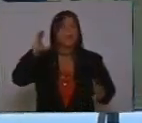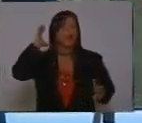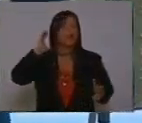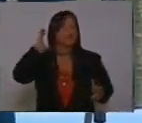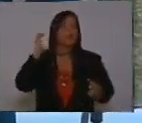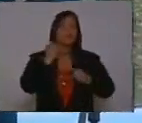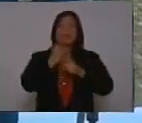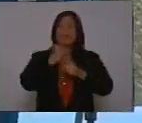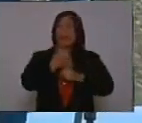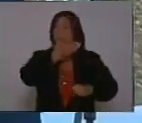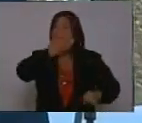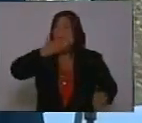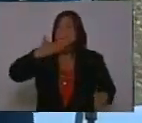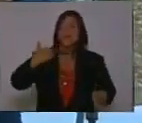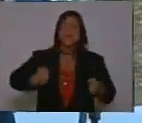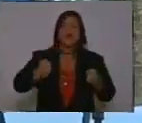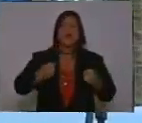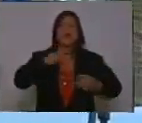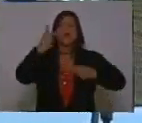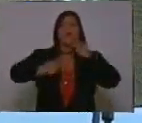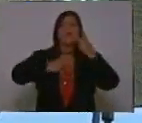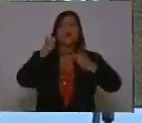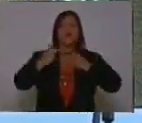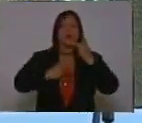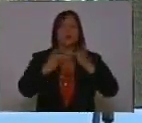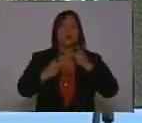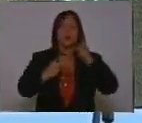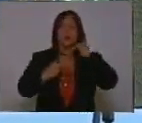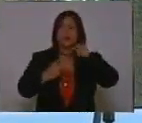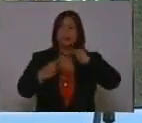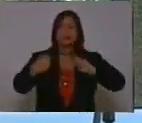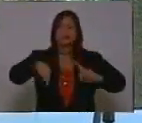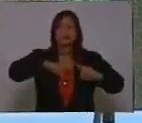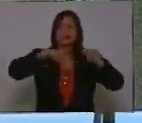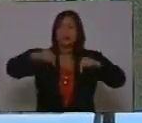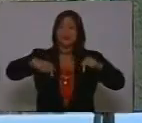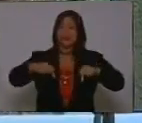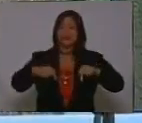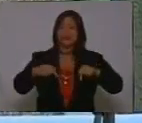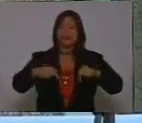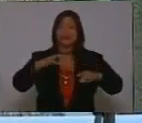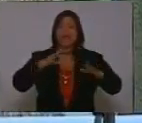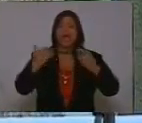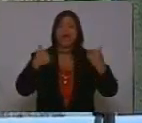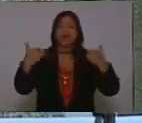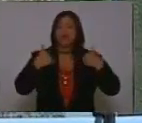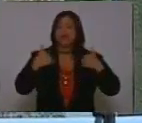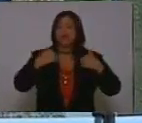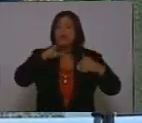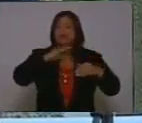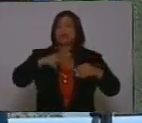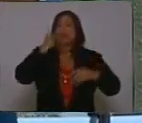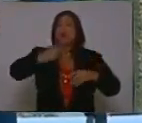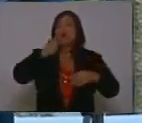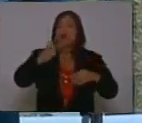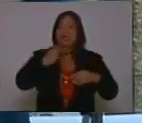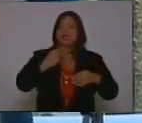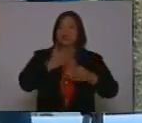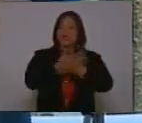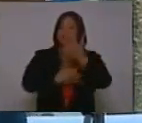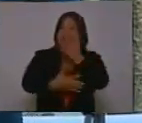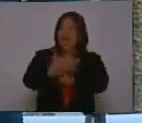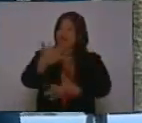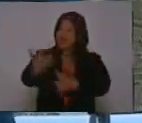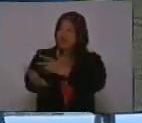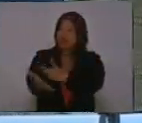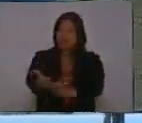que o maior bem é a política. Nenhum de nós outros aqui sobrevivemos sem política. A política está em nosso sangue.